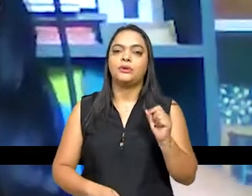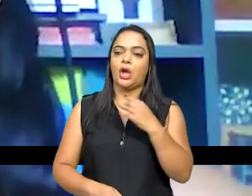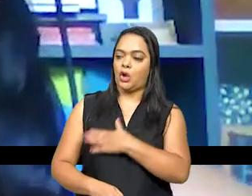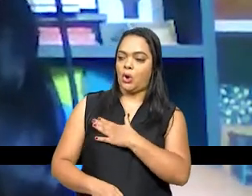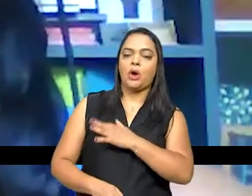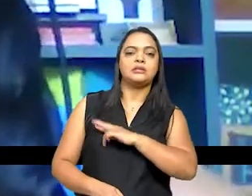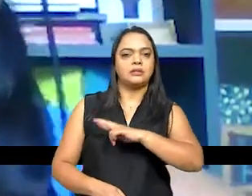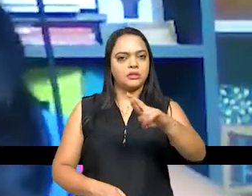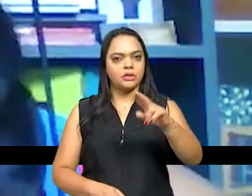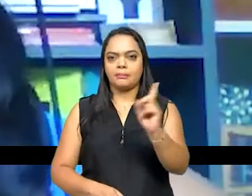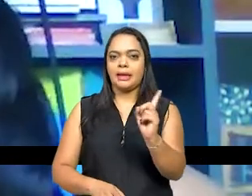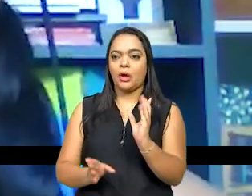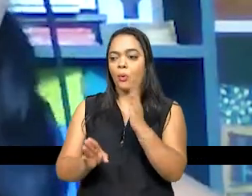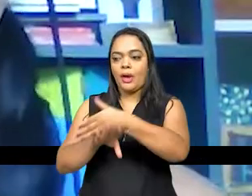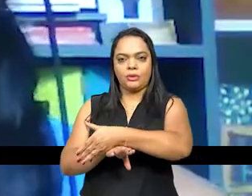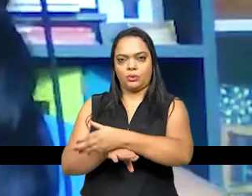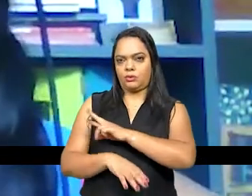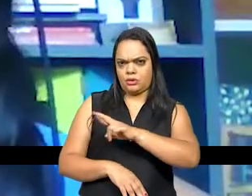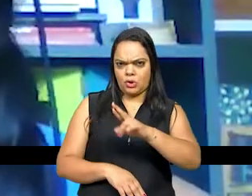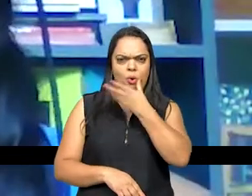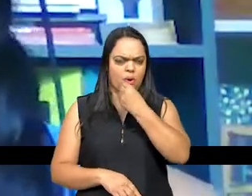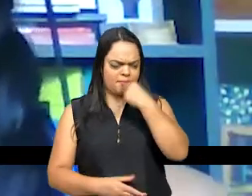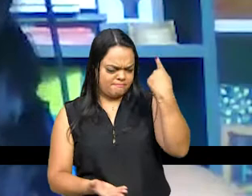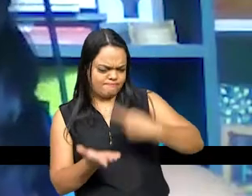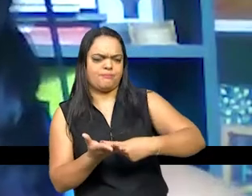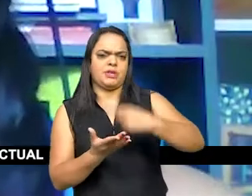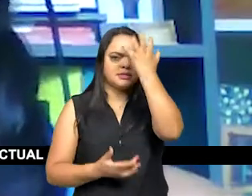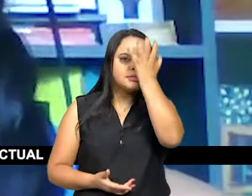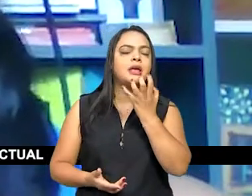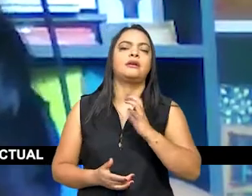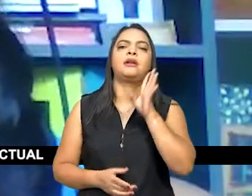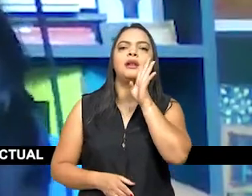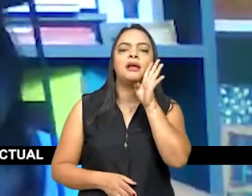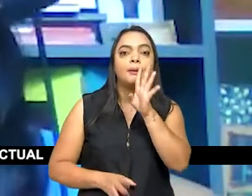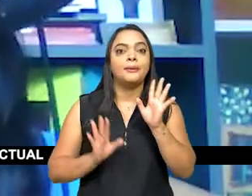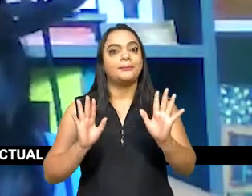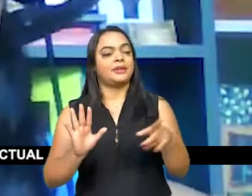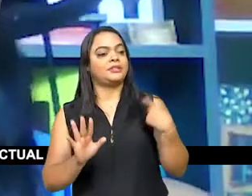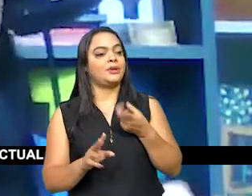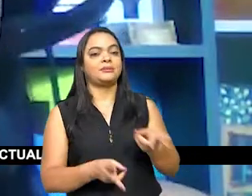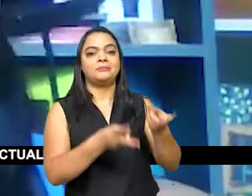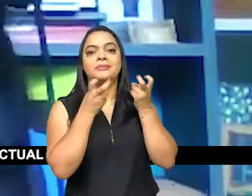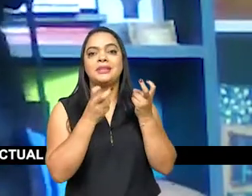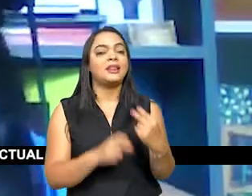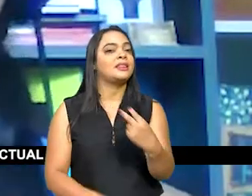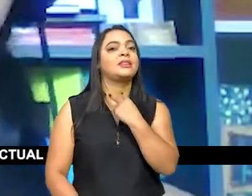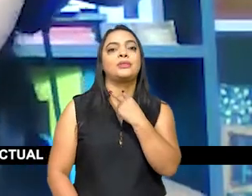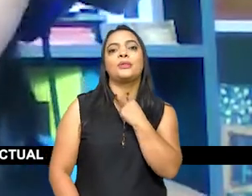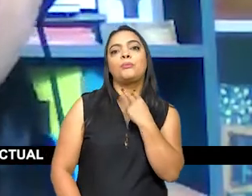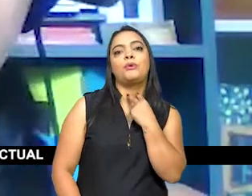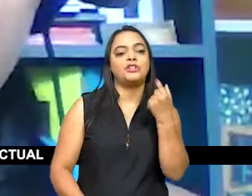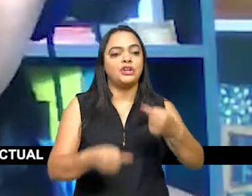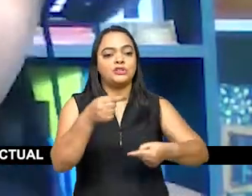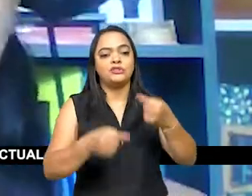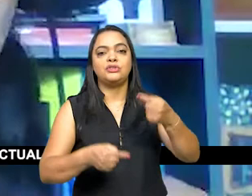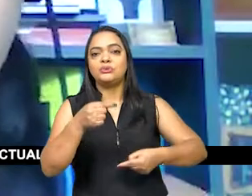e pesquisador das religiões, muito comprometido, uma pessoa muito séria, muito bacana. Nós nos demos conta de que nós não podíamos trazer essa discussão